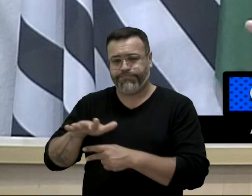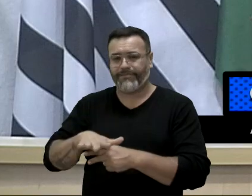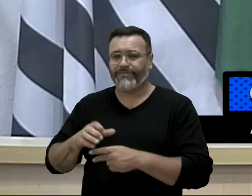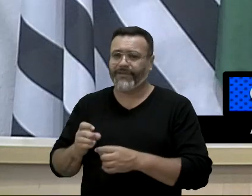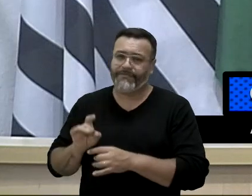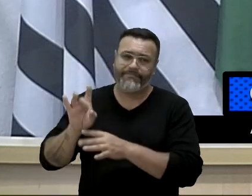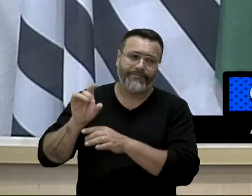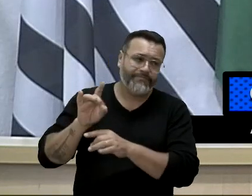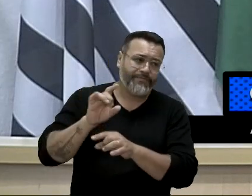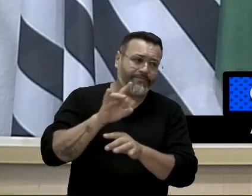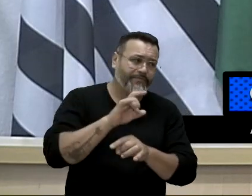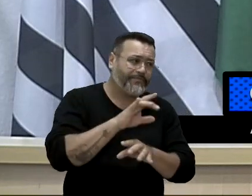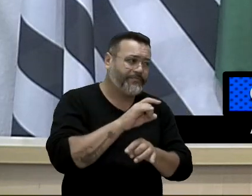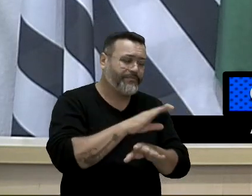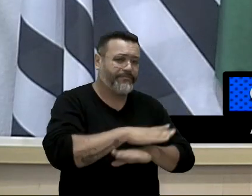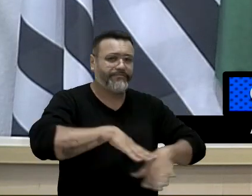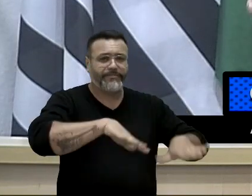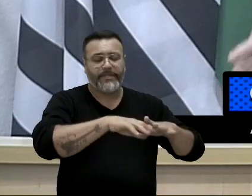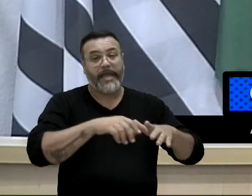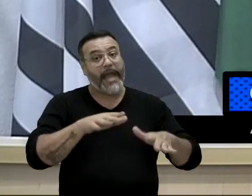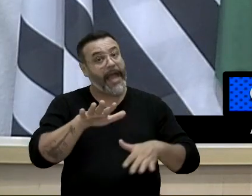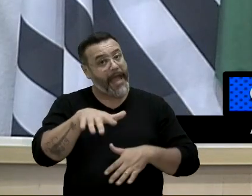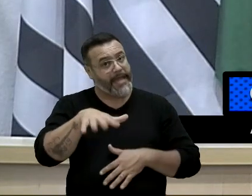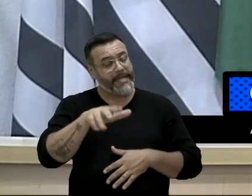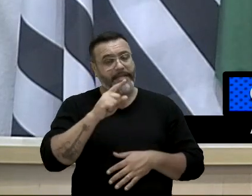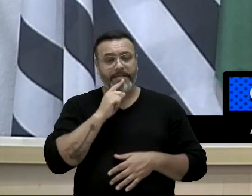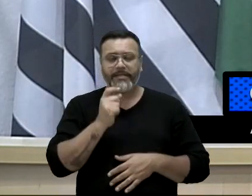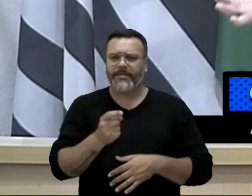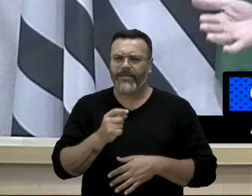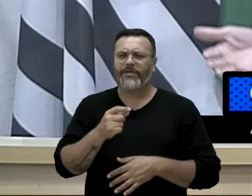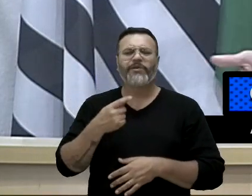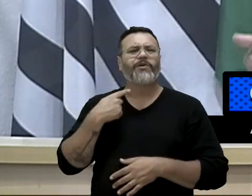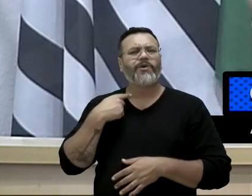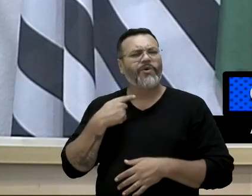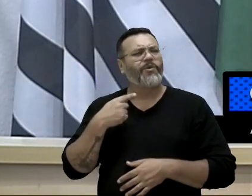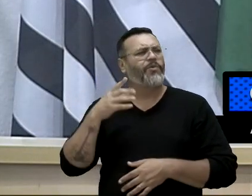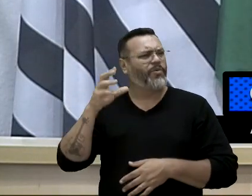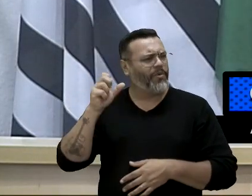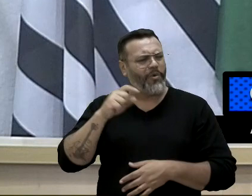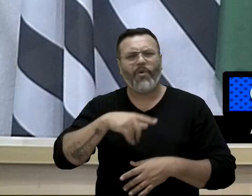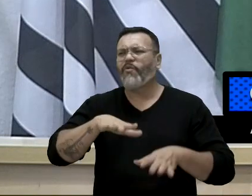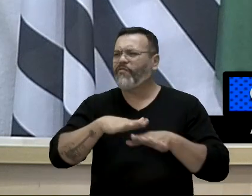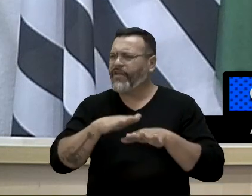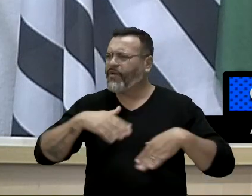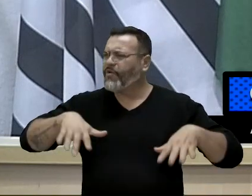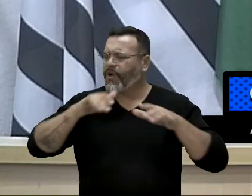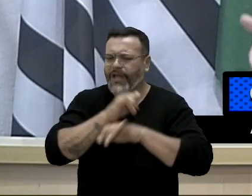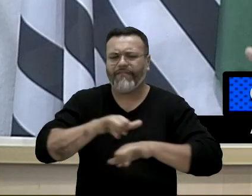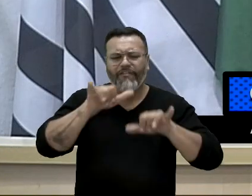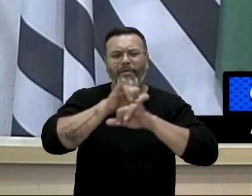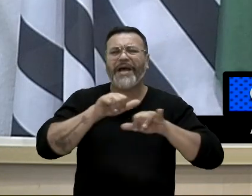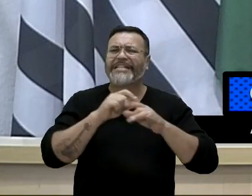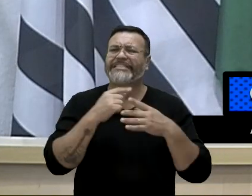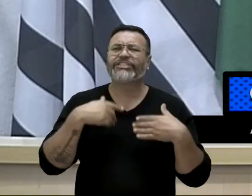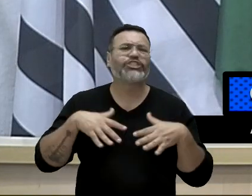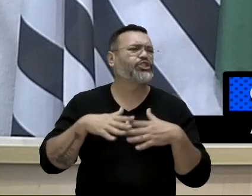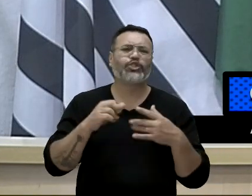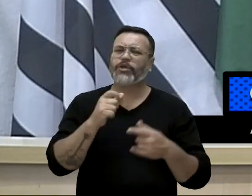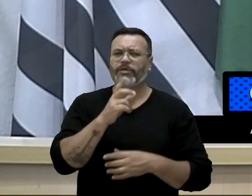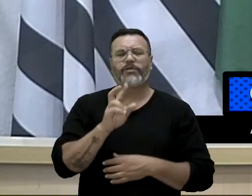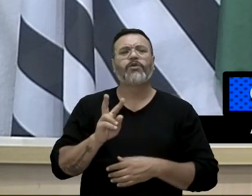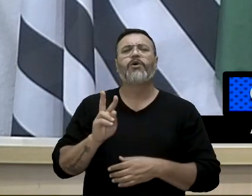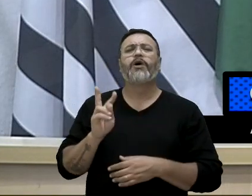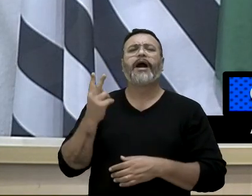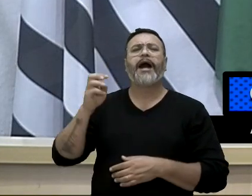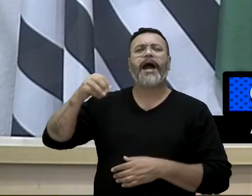Então, quando vocês ouvirem questões do Agamult, questões de mães, questões, situações que ocorreram lá,